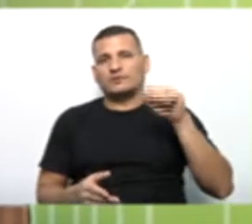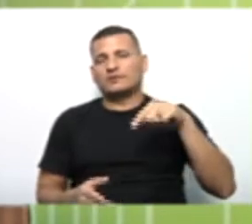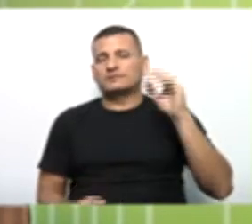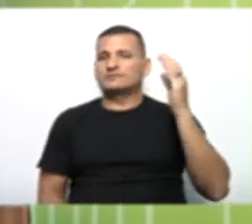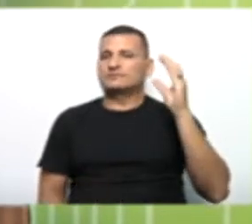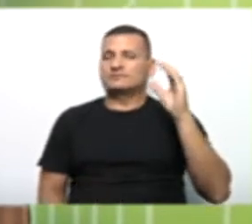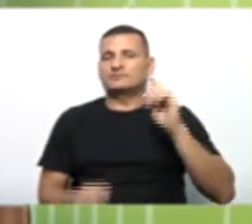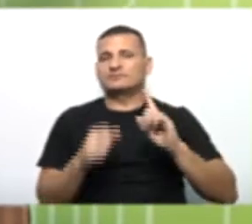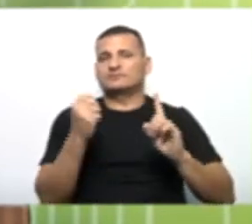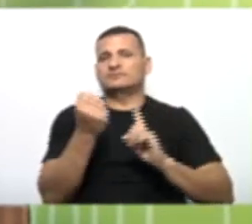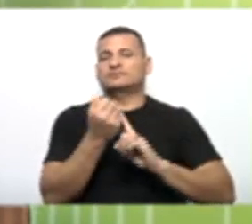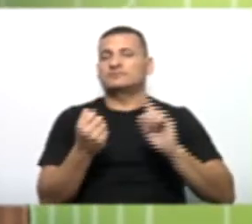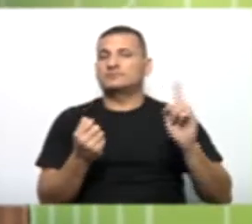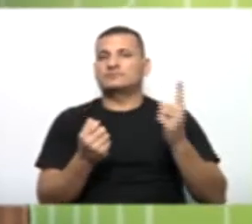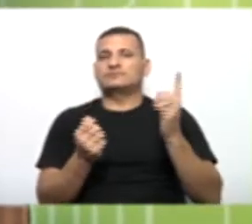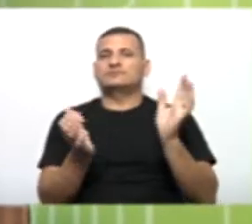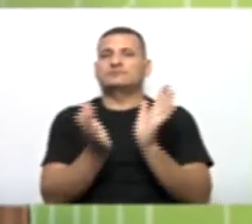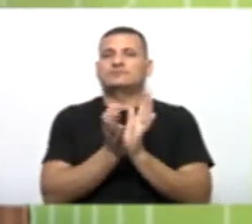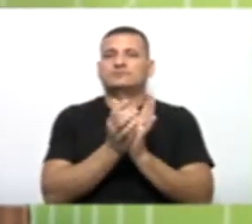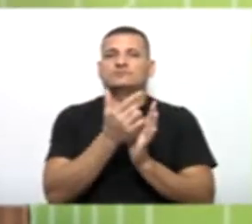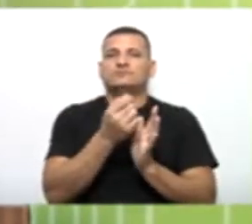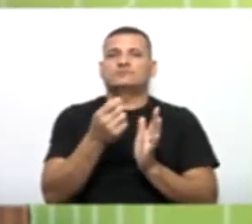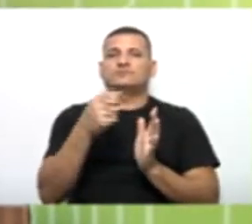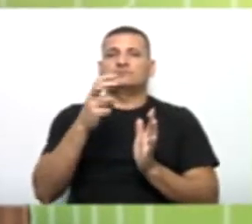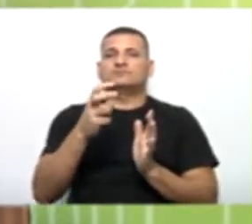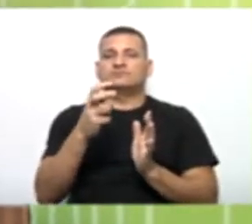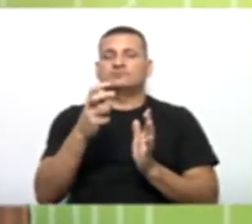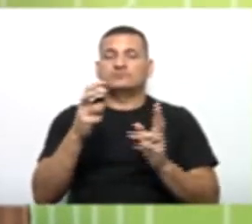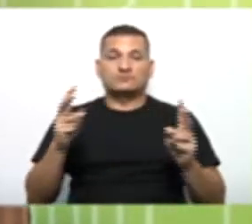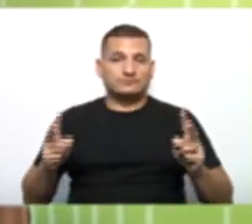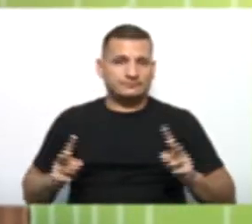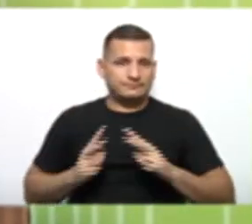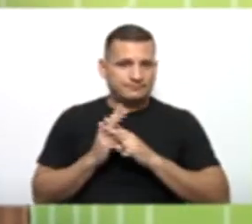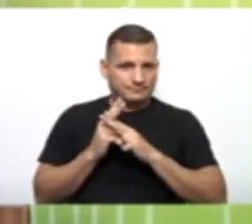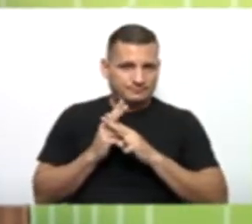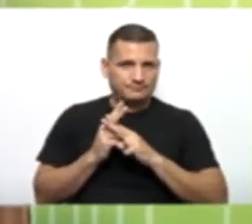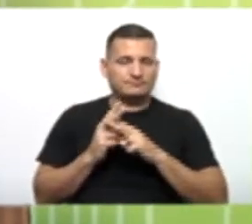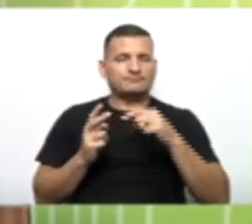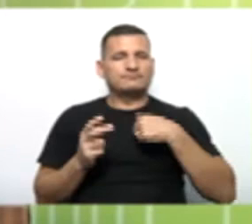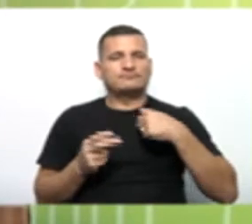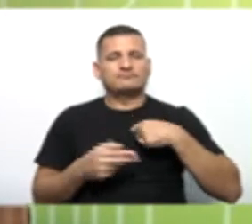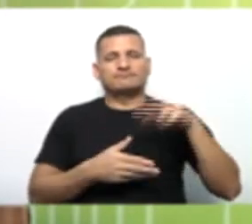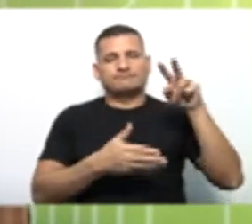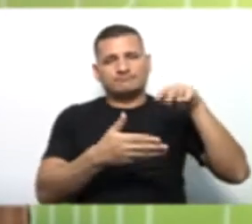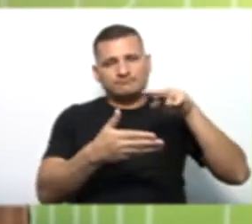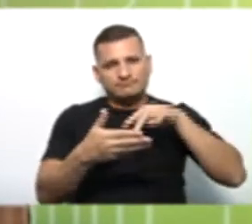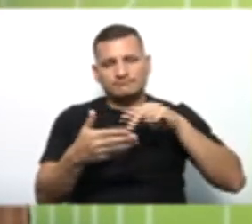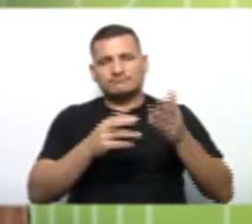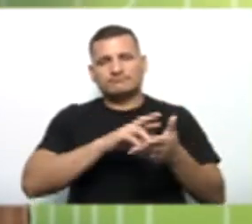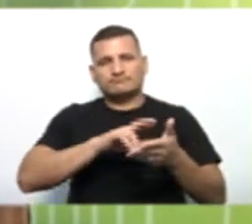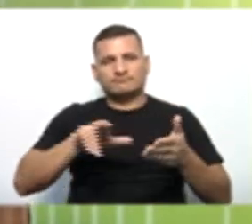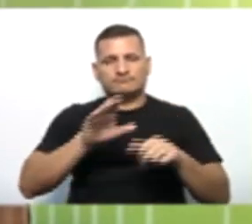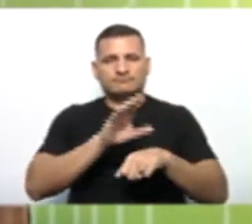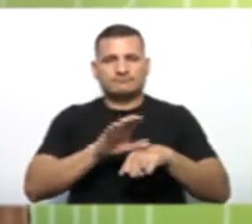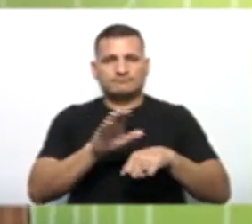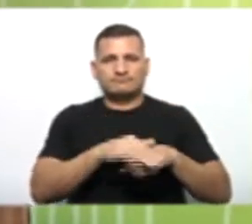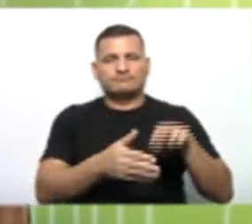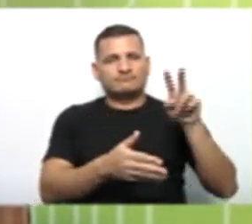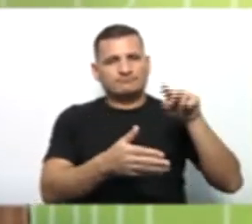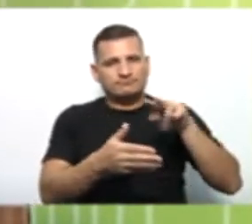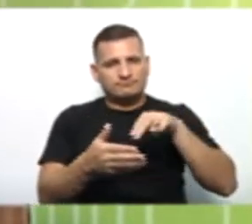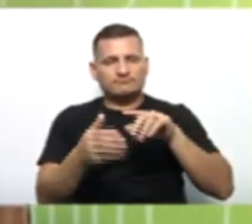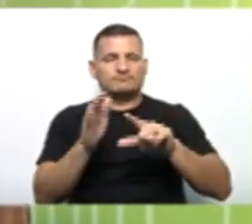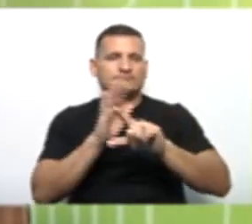na primeira turma de 2005 da universidade federal de rondônia e eu tive que ler sobre vários cursos leia as